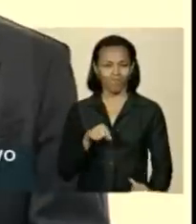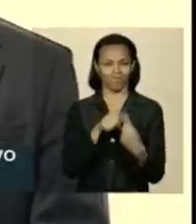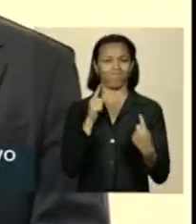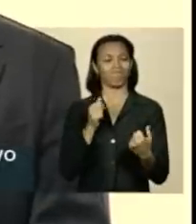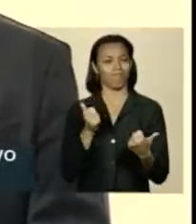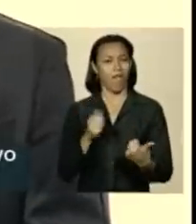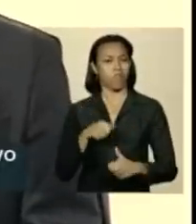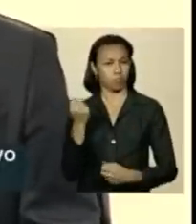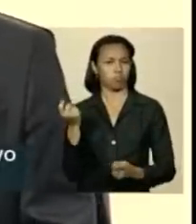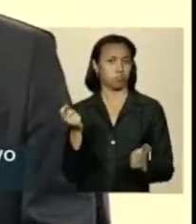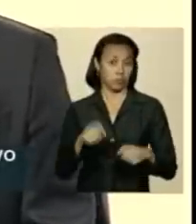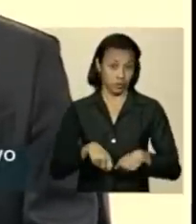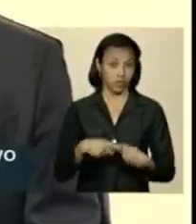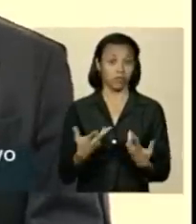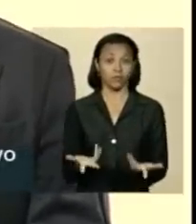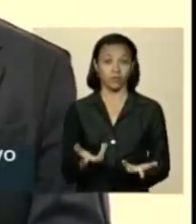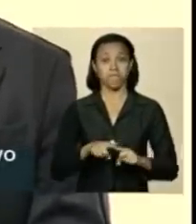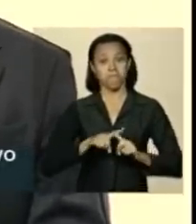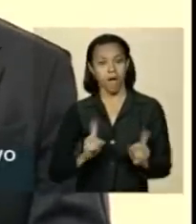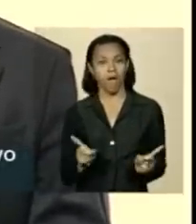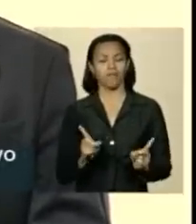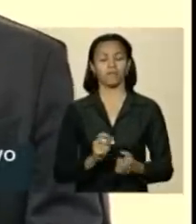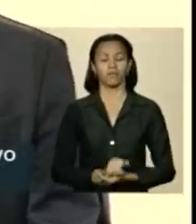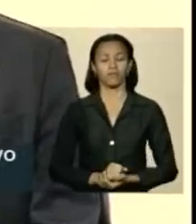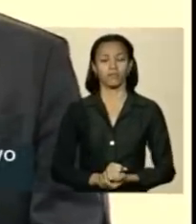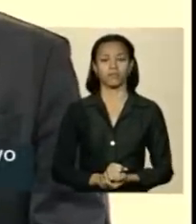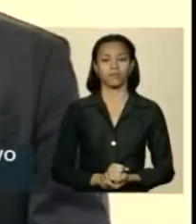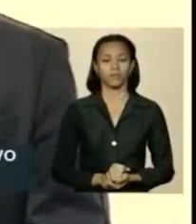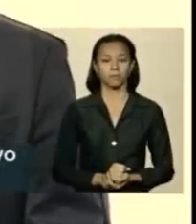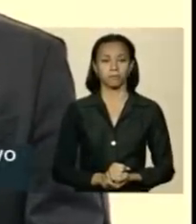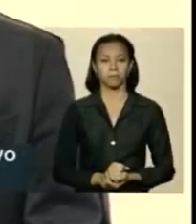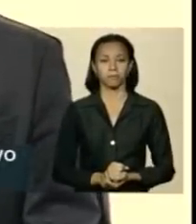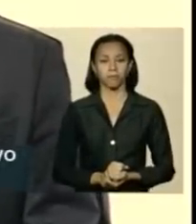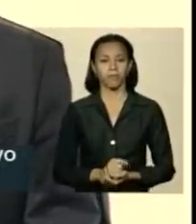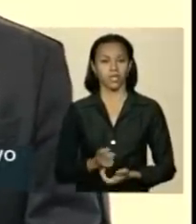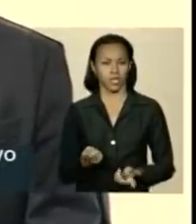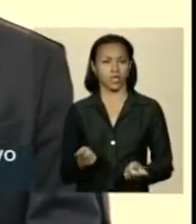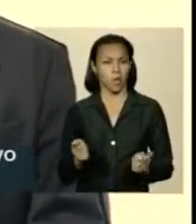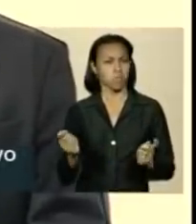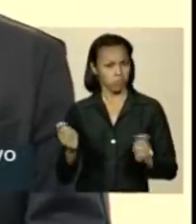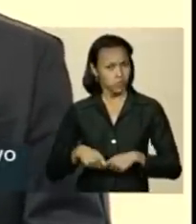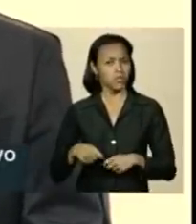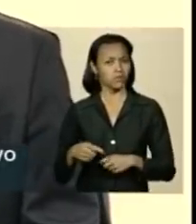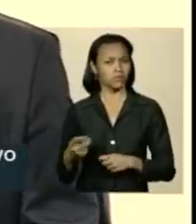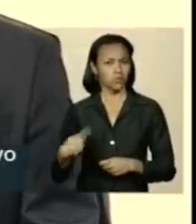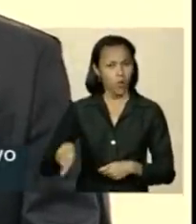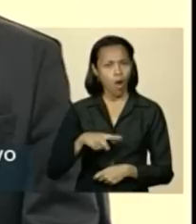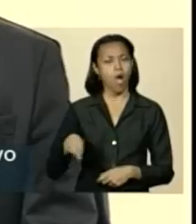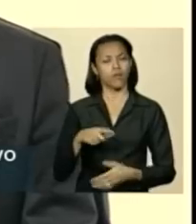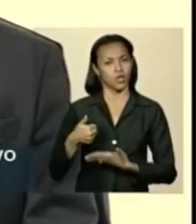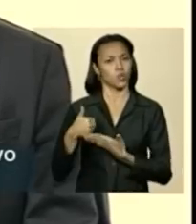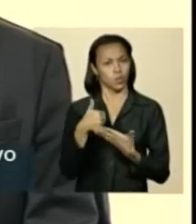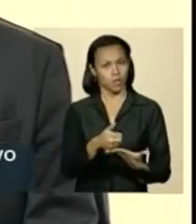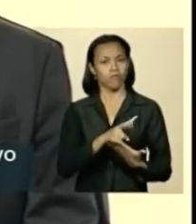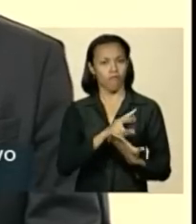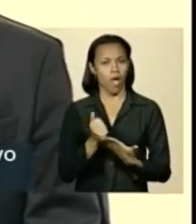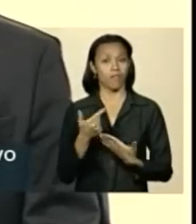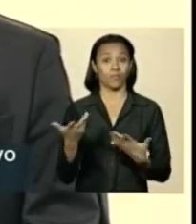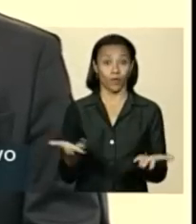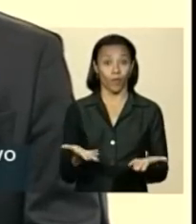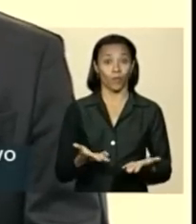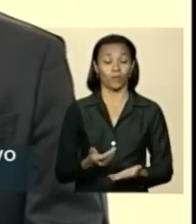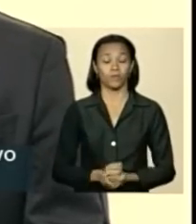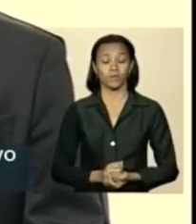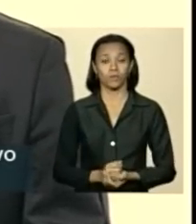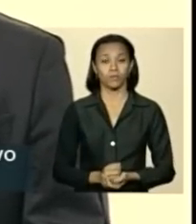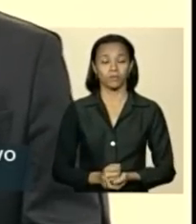eh são possíveis mas dentro eh daquilo que que é possível eh no momento em que vivemos